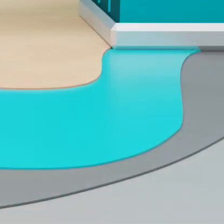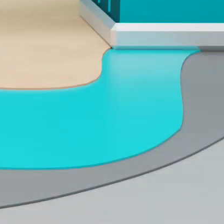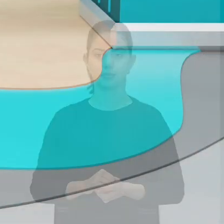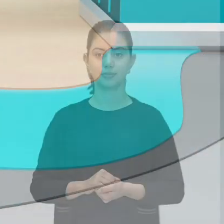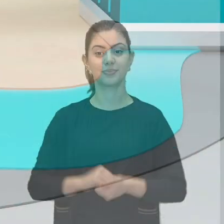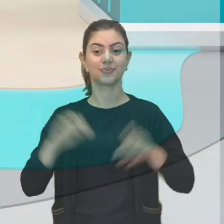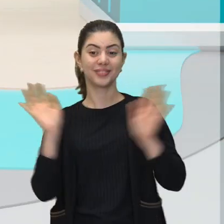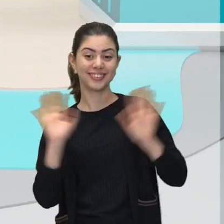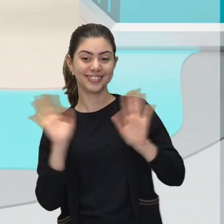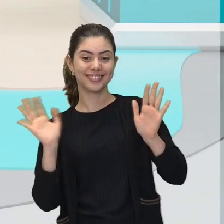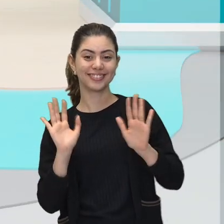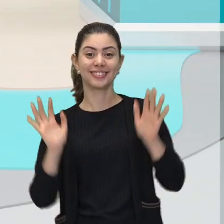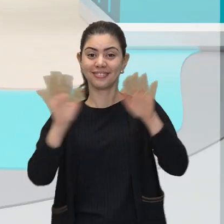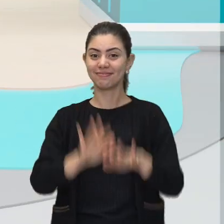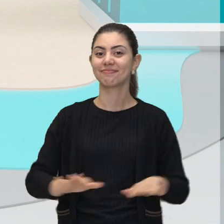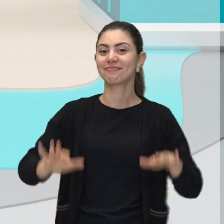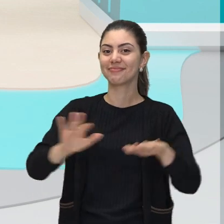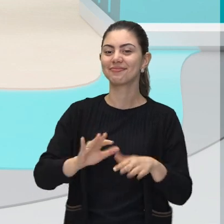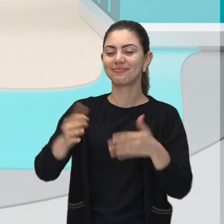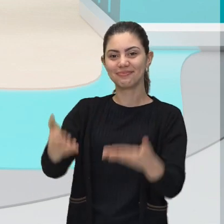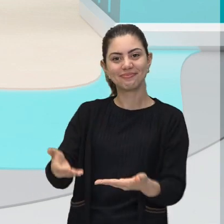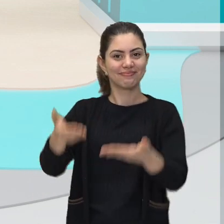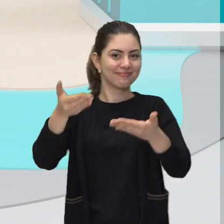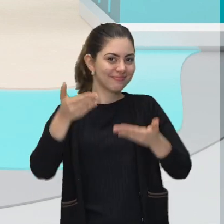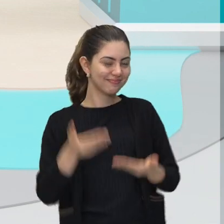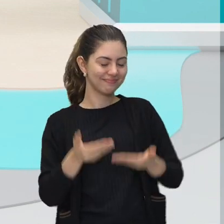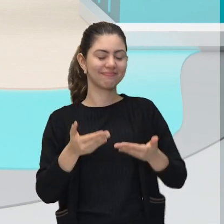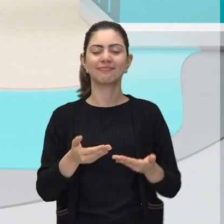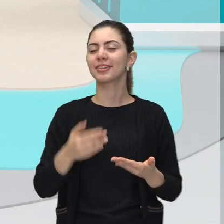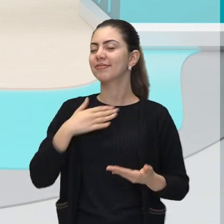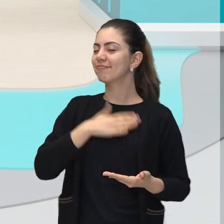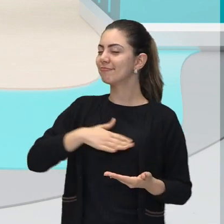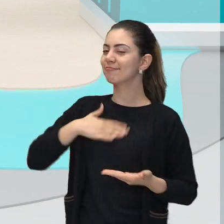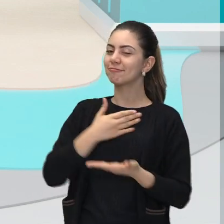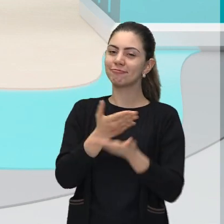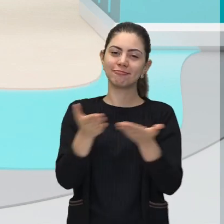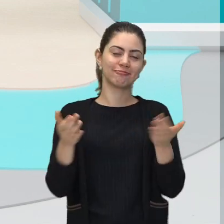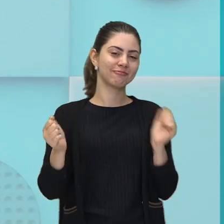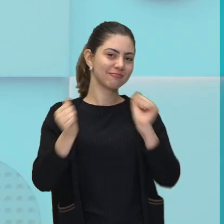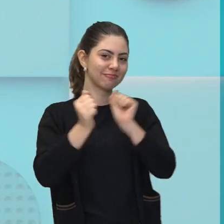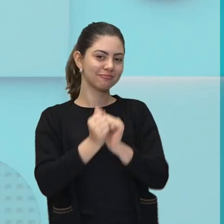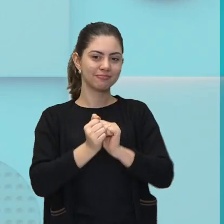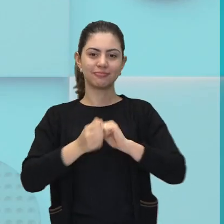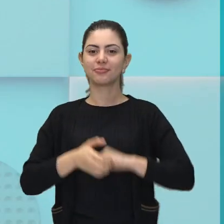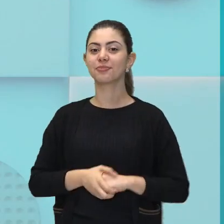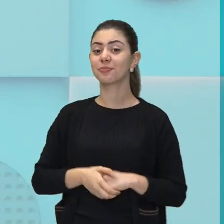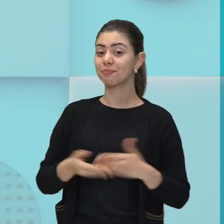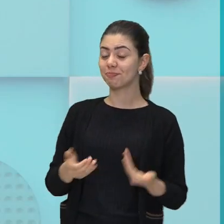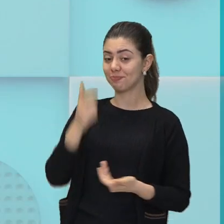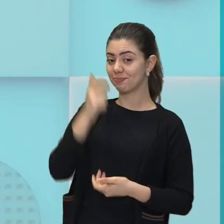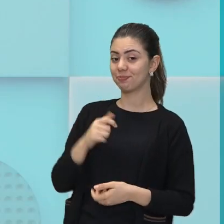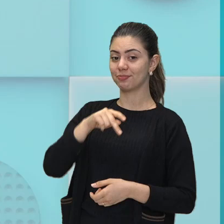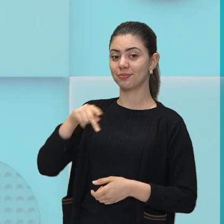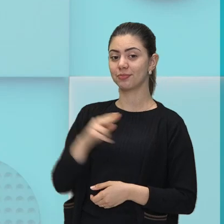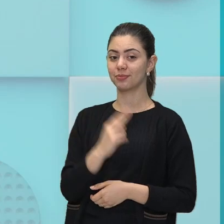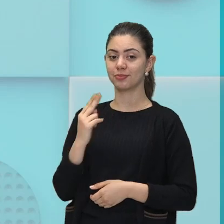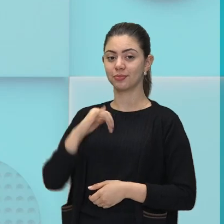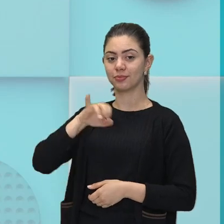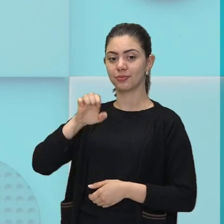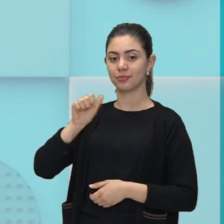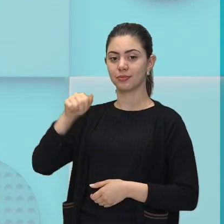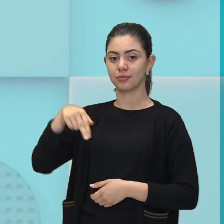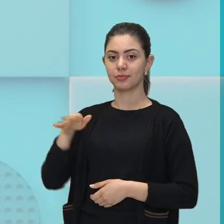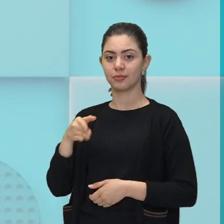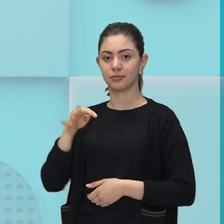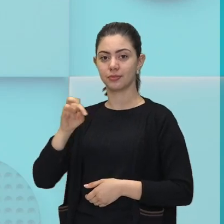Olá, olá! Sejam todos muito bem-vindos. É um prazer ter todos vocês aqui. Eu sou o professor Jean Torres, do componente